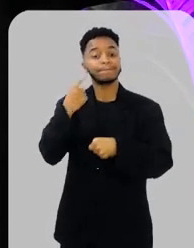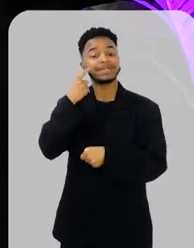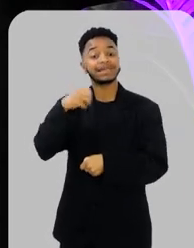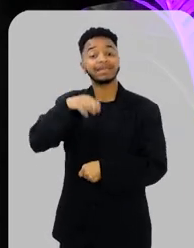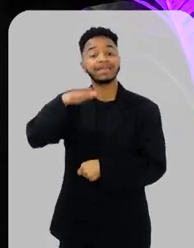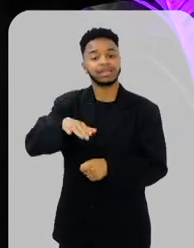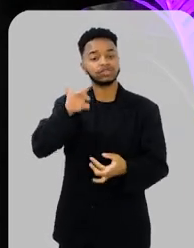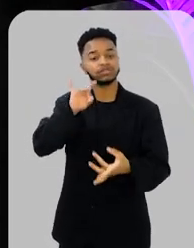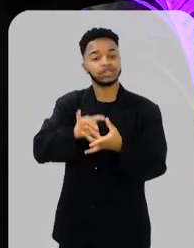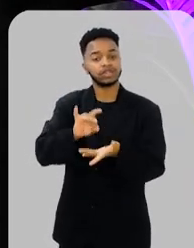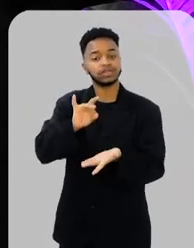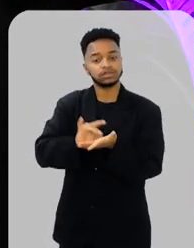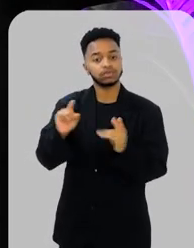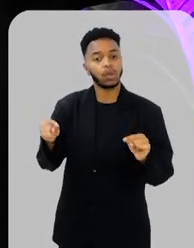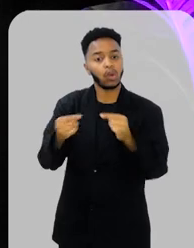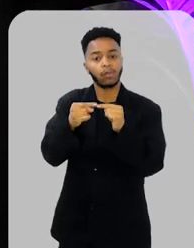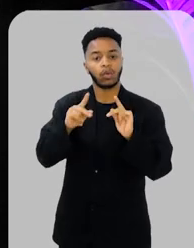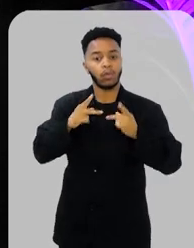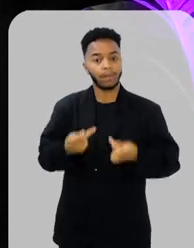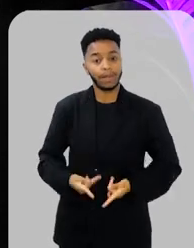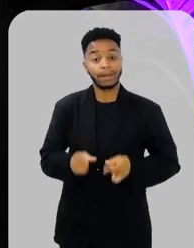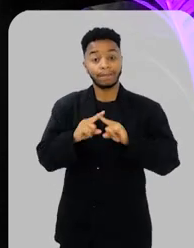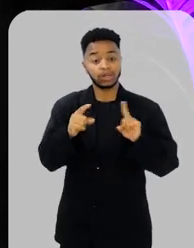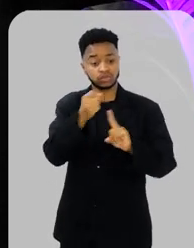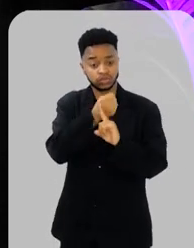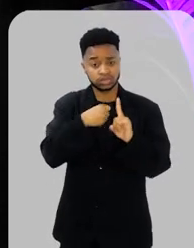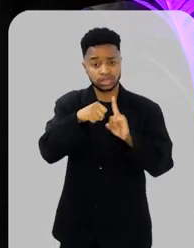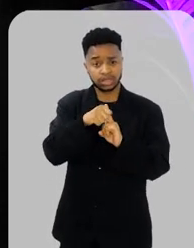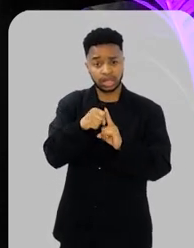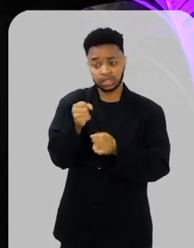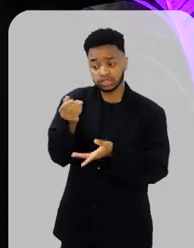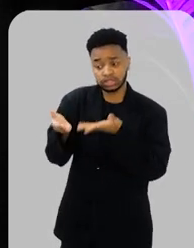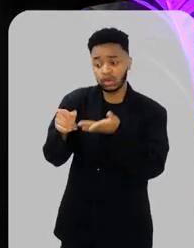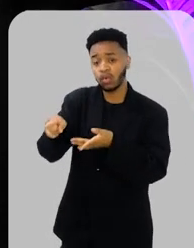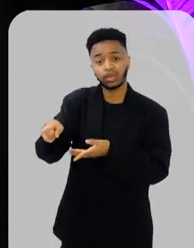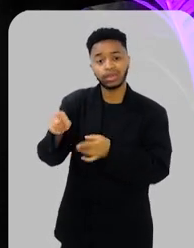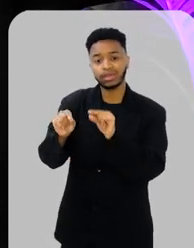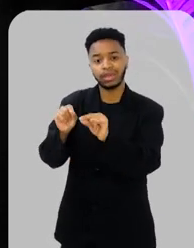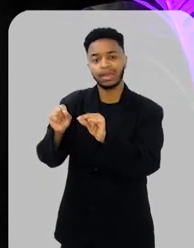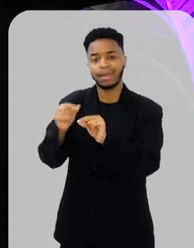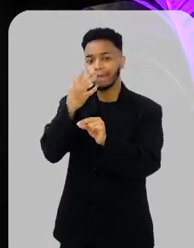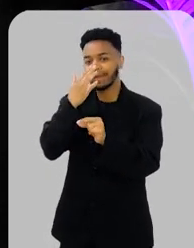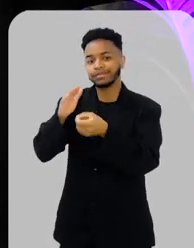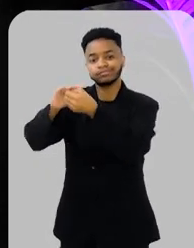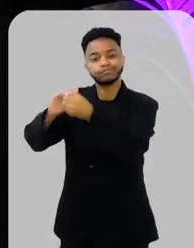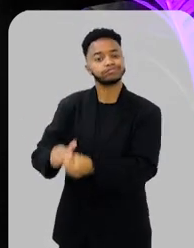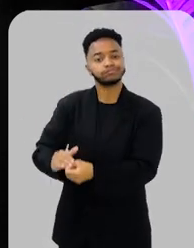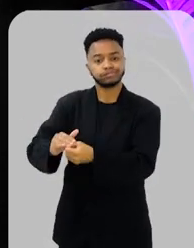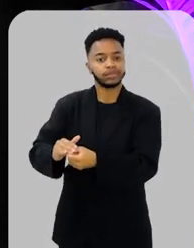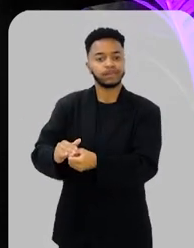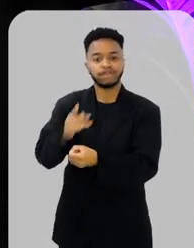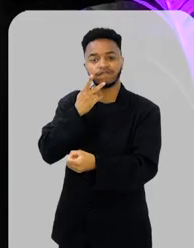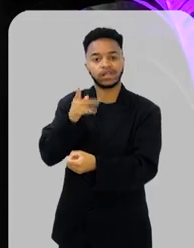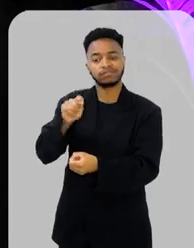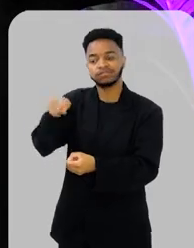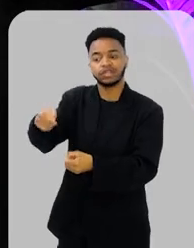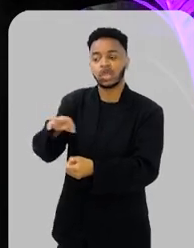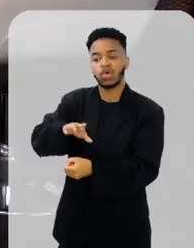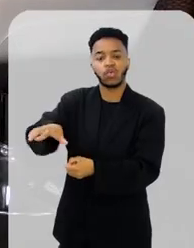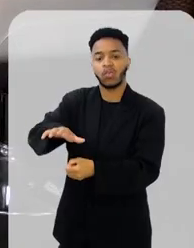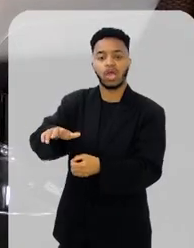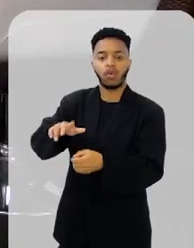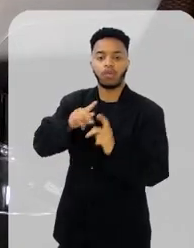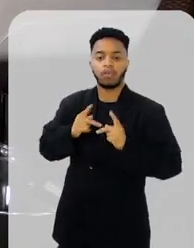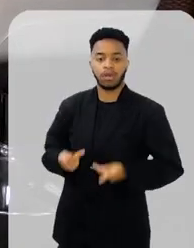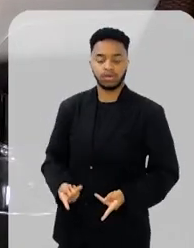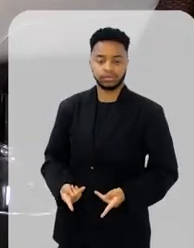dentro de um aspecto social e não só biológico. E essas pessoas, infelizmente, são tratadas muitas vezes pelo Estado como não humanas. Sim, muito bem,